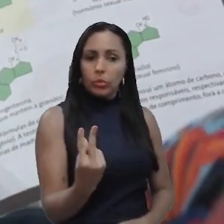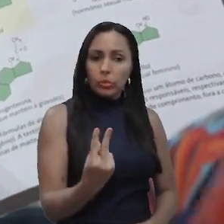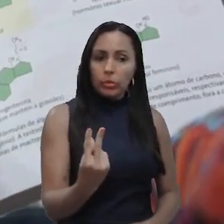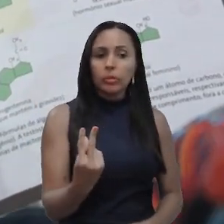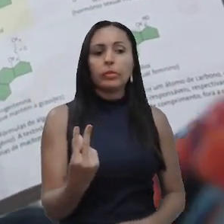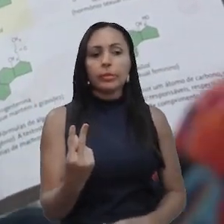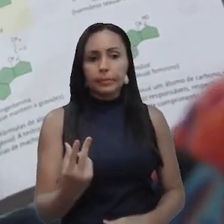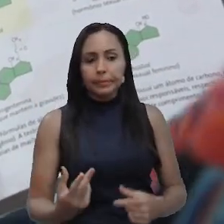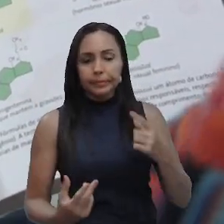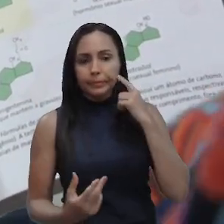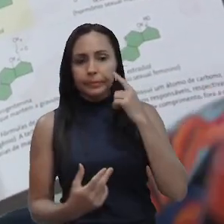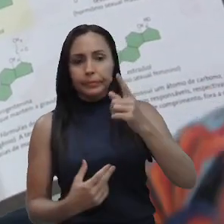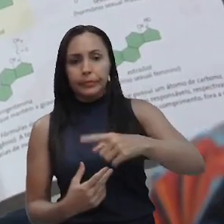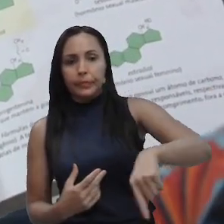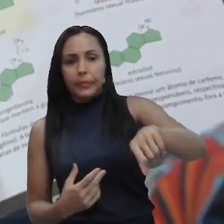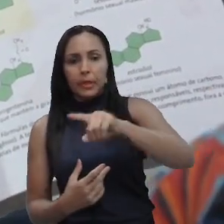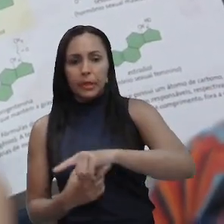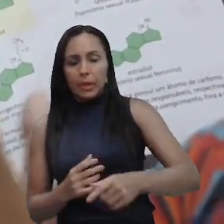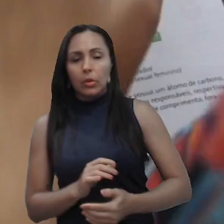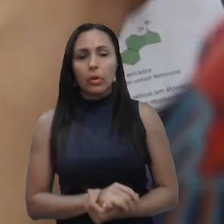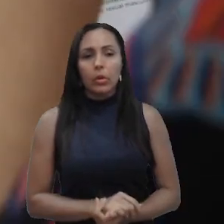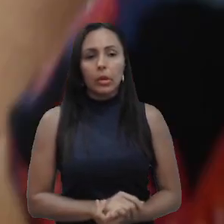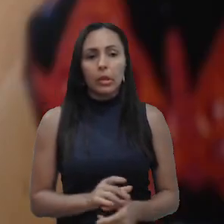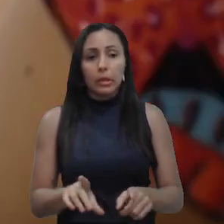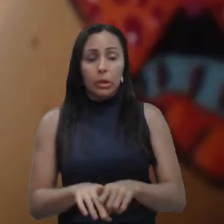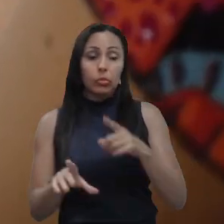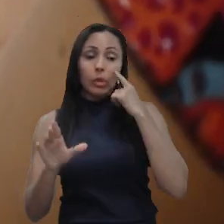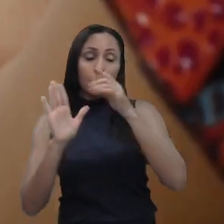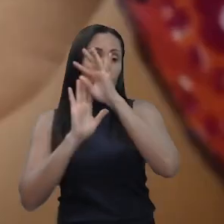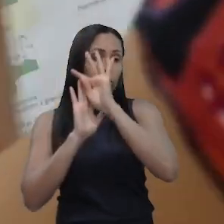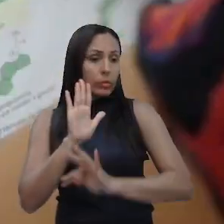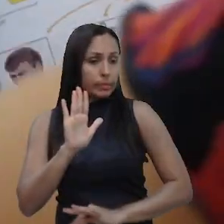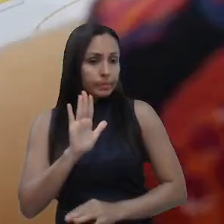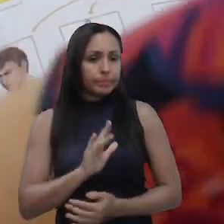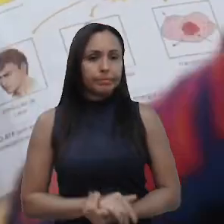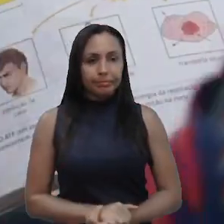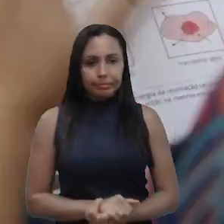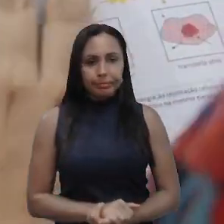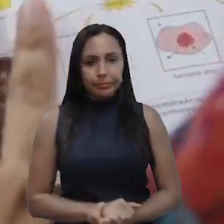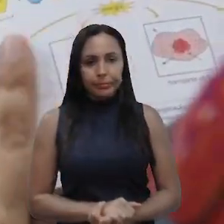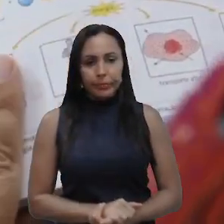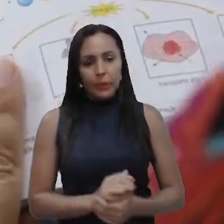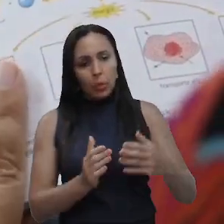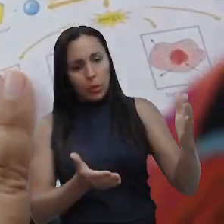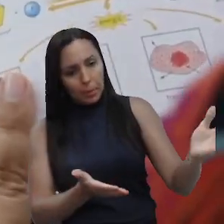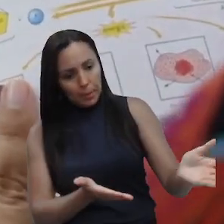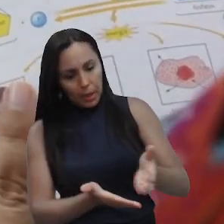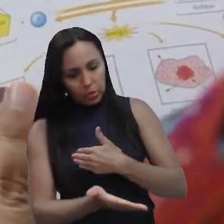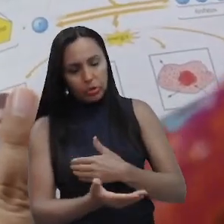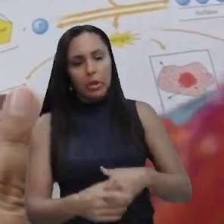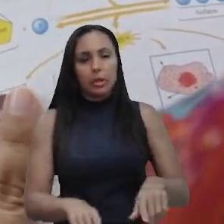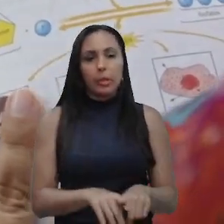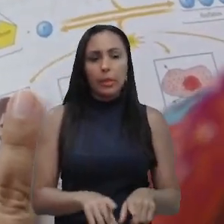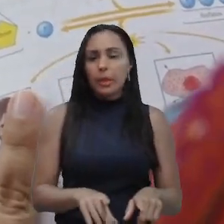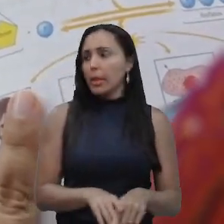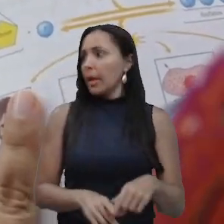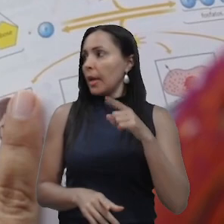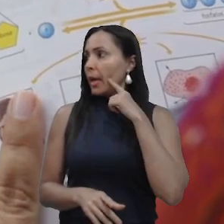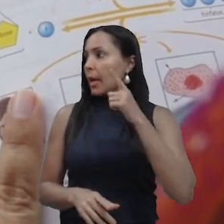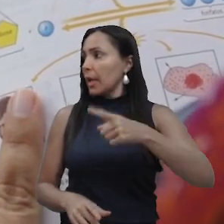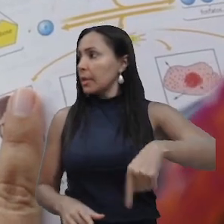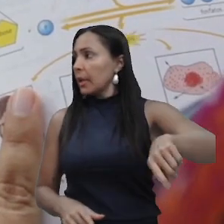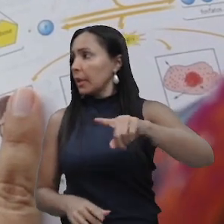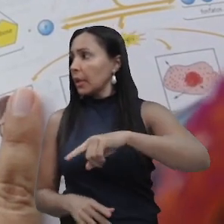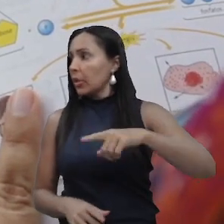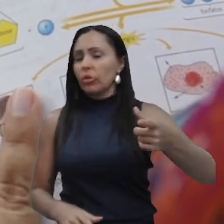tem uma ilustração, tem momentos que a gente tem texto. Uma outra página é essa daqui, ó. Como a gente tem